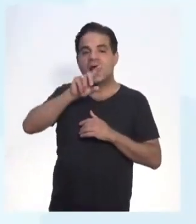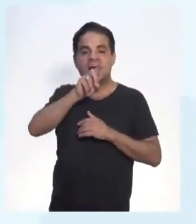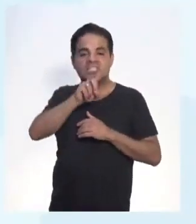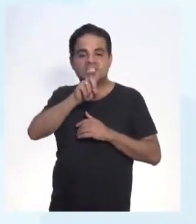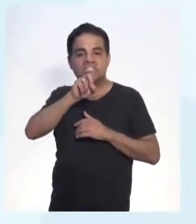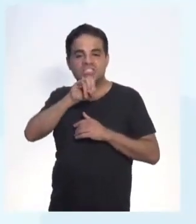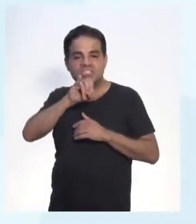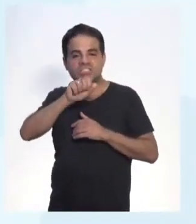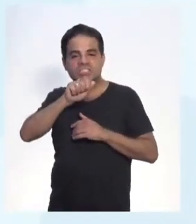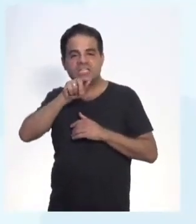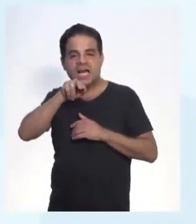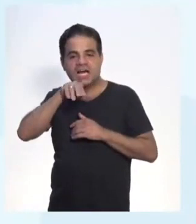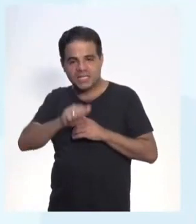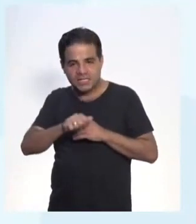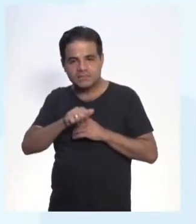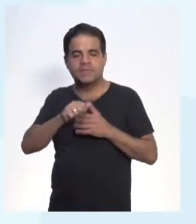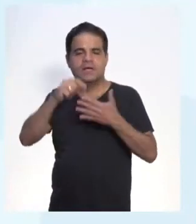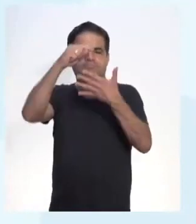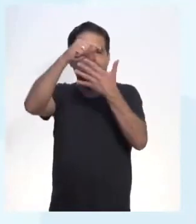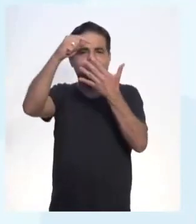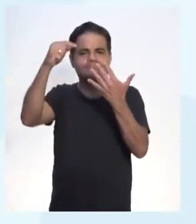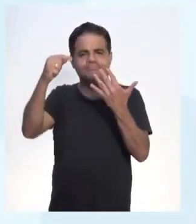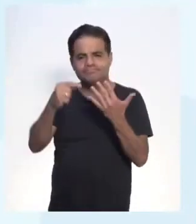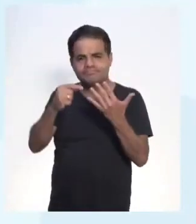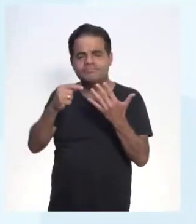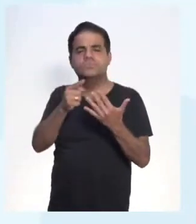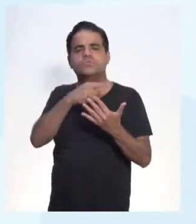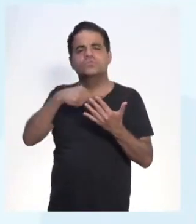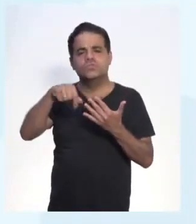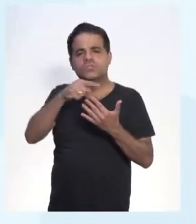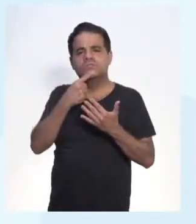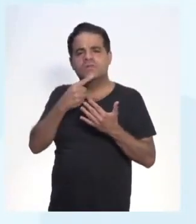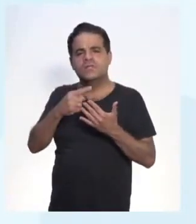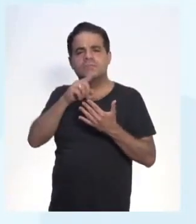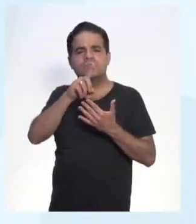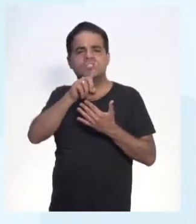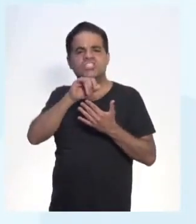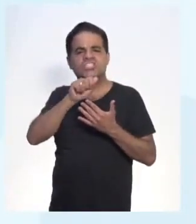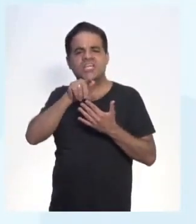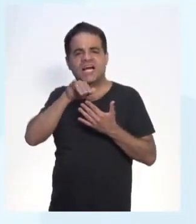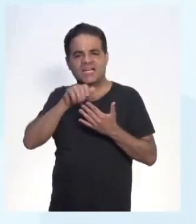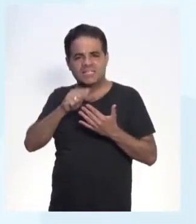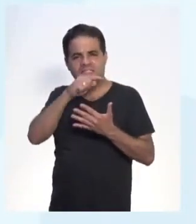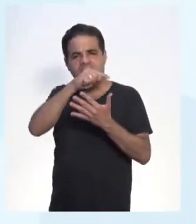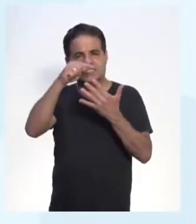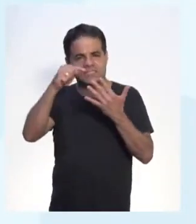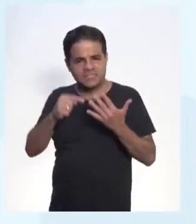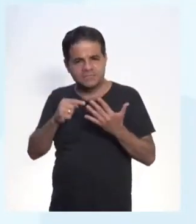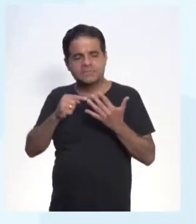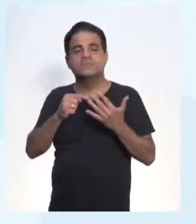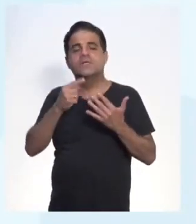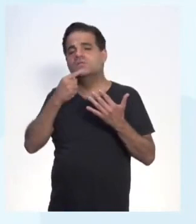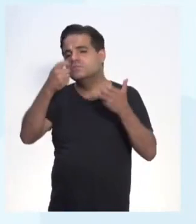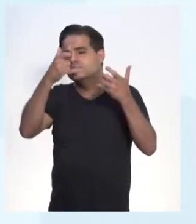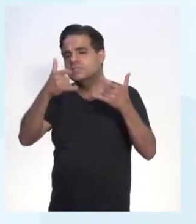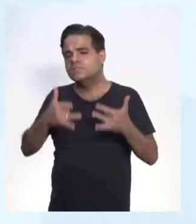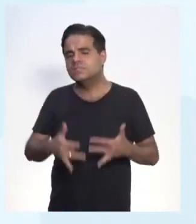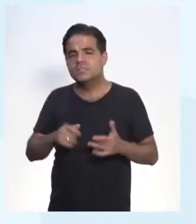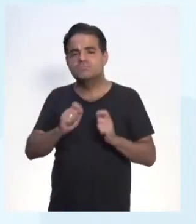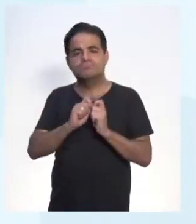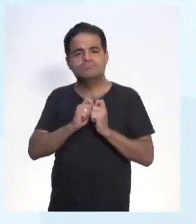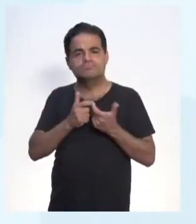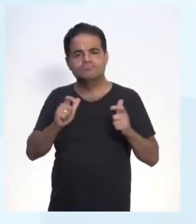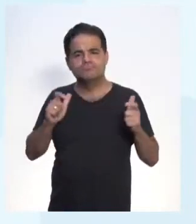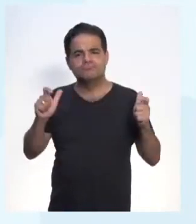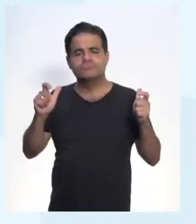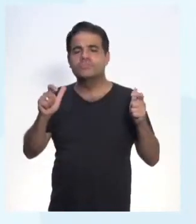diagrama de árvore. Quando nós falamos em diagrama de árvore, nós estamos falando em uma estrutura